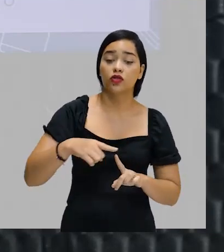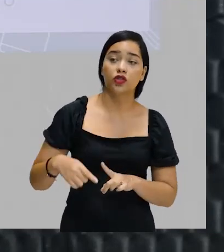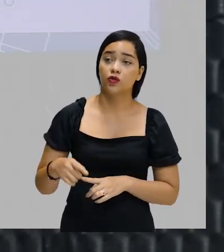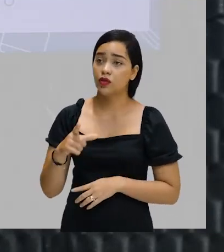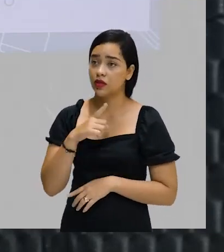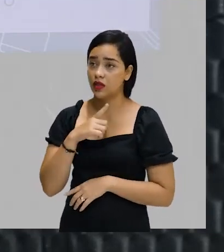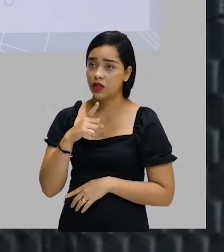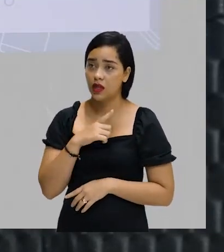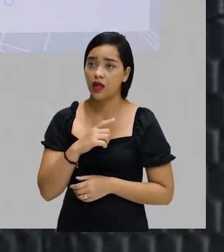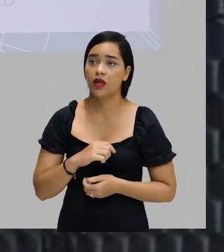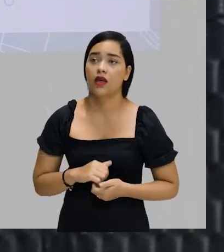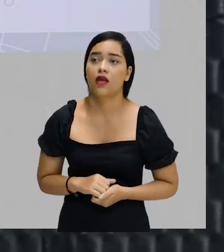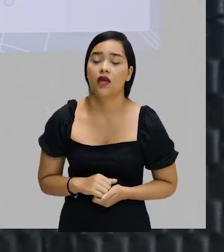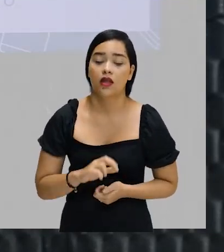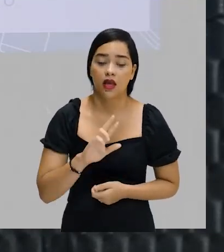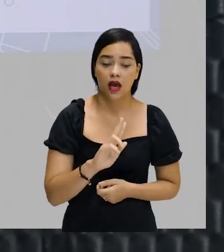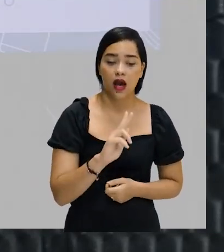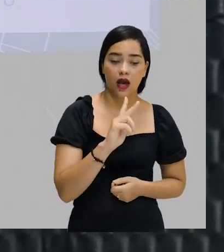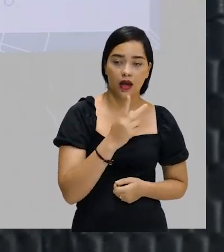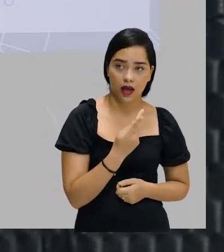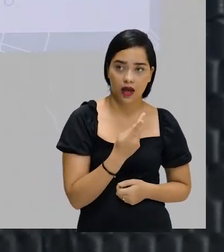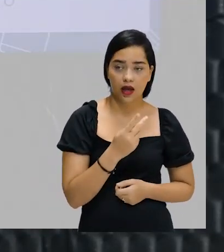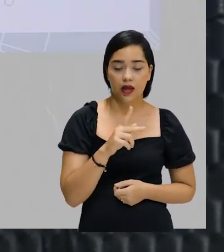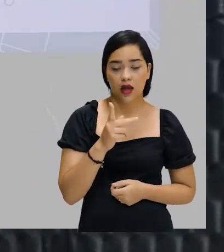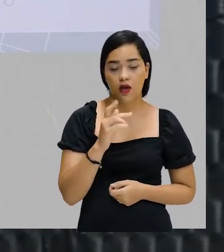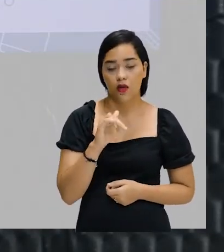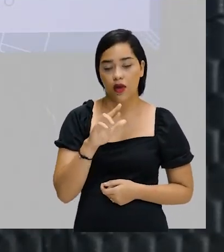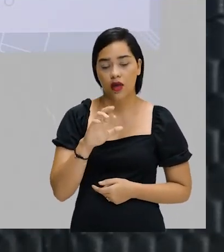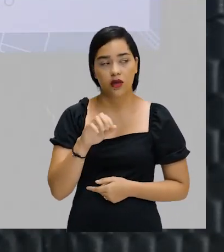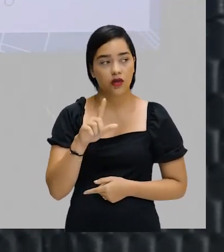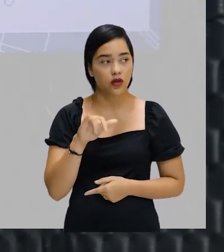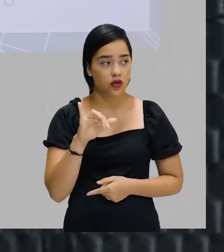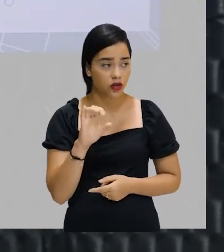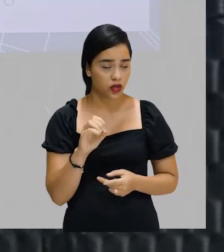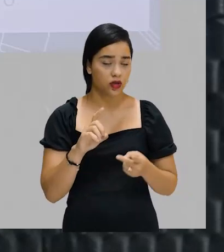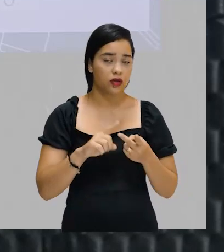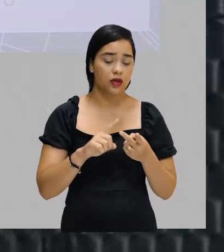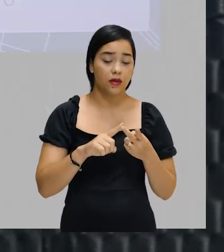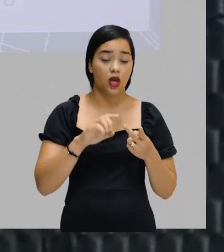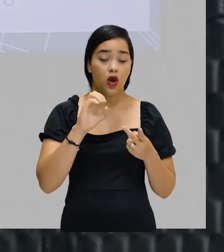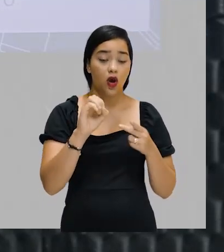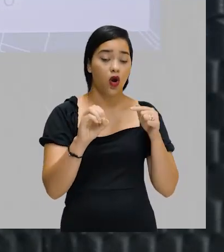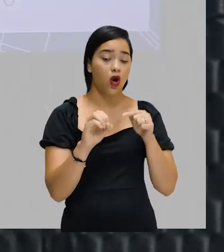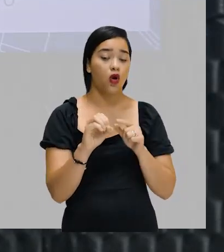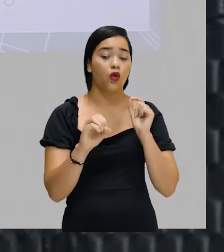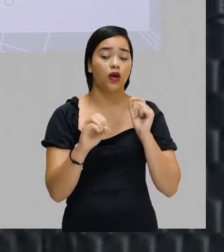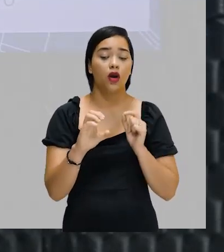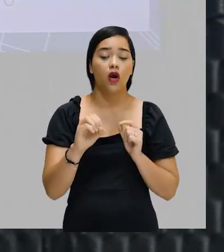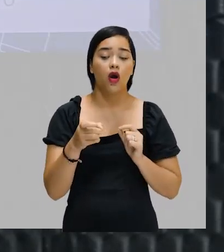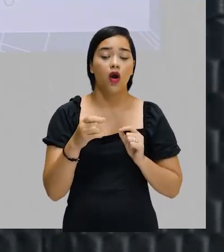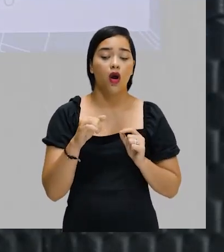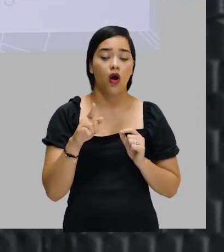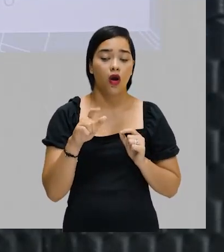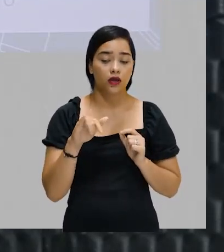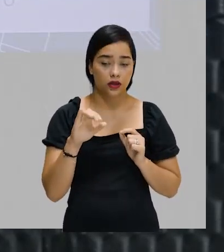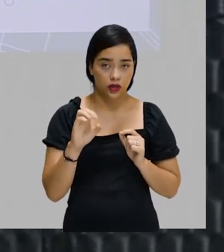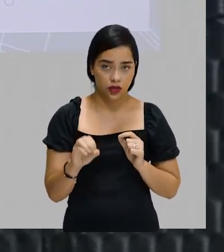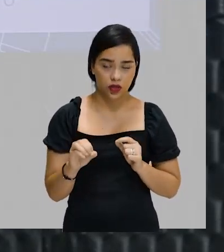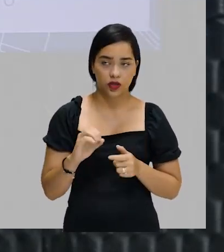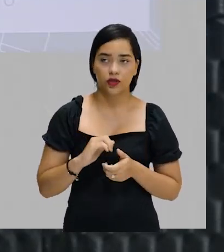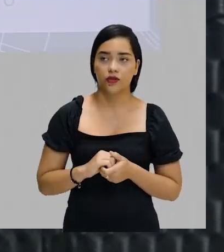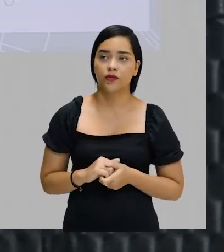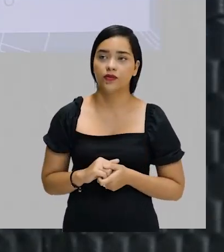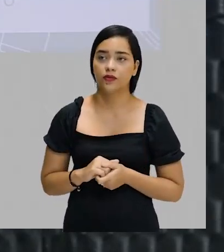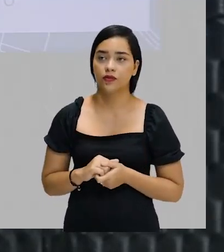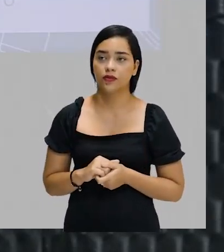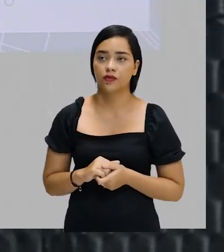elementos. Eu tenho o elemento H, que é o hidrogênio, e o elemento O, que é o oxigênio.